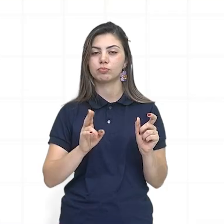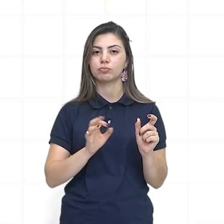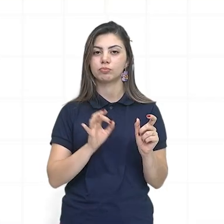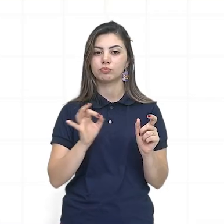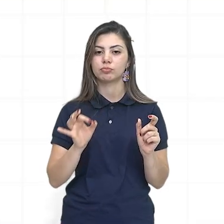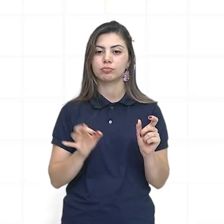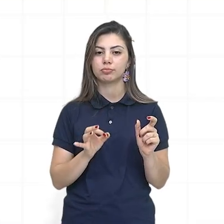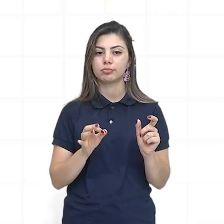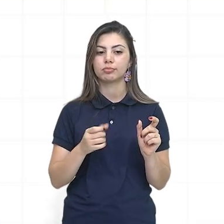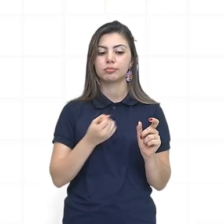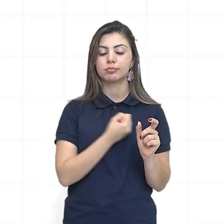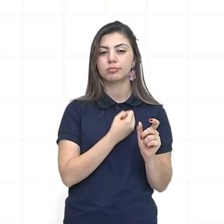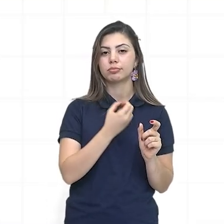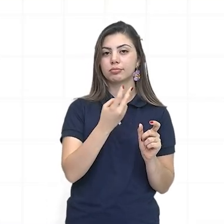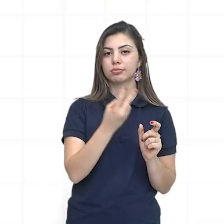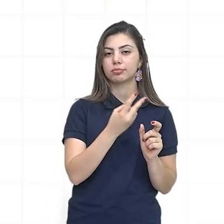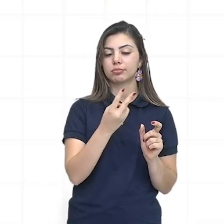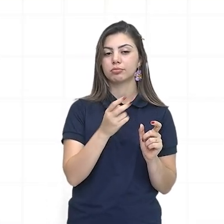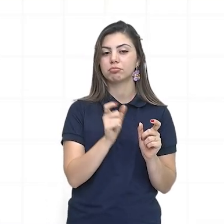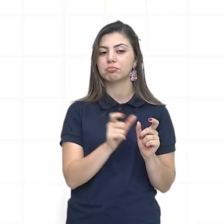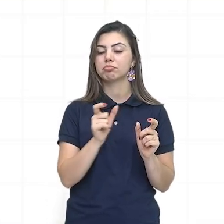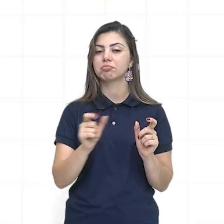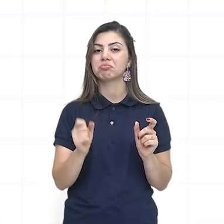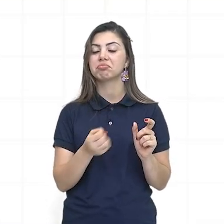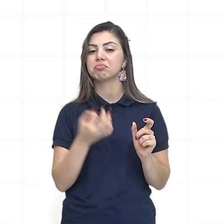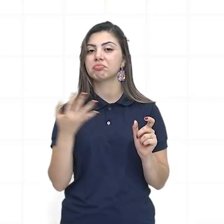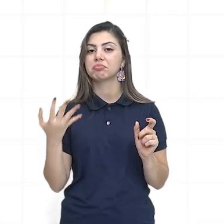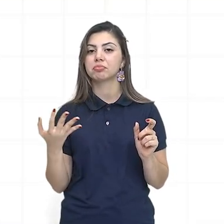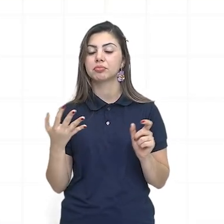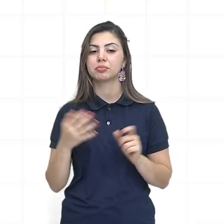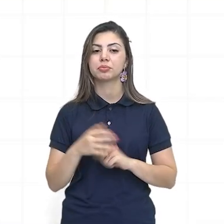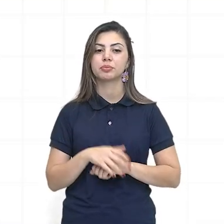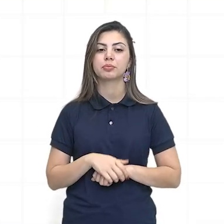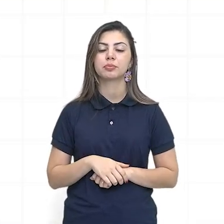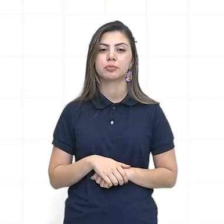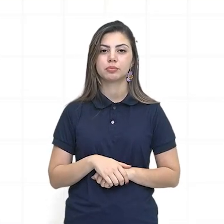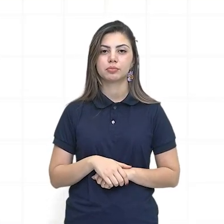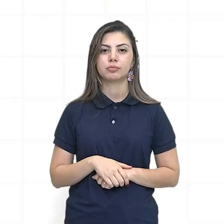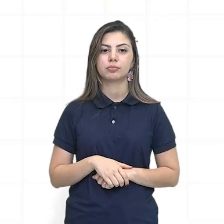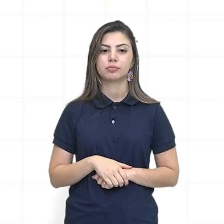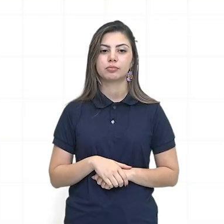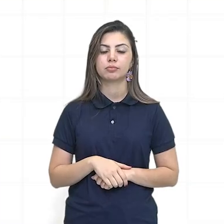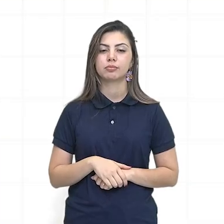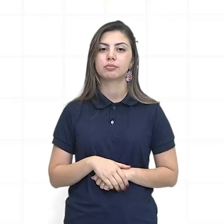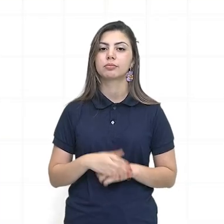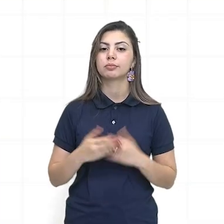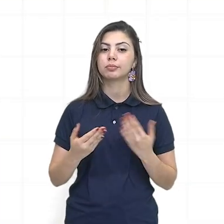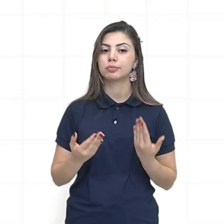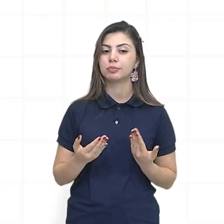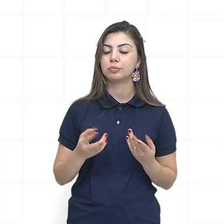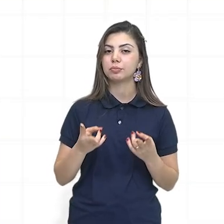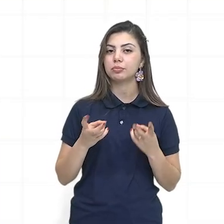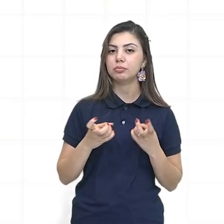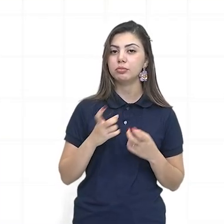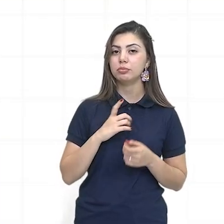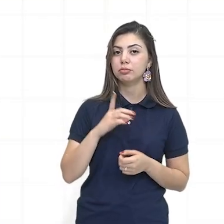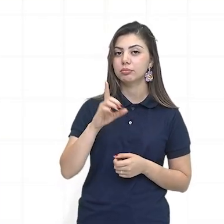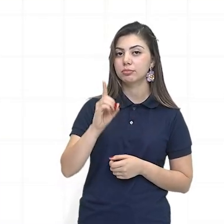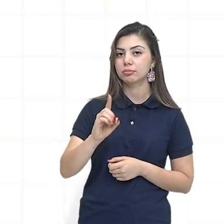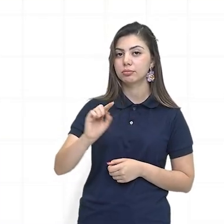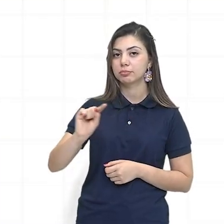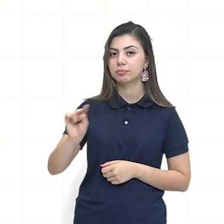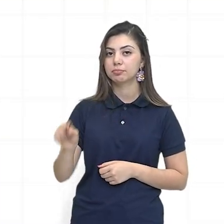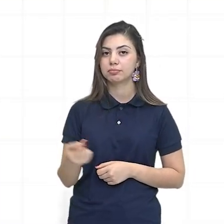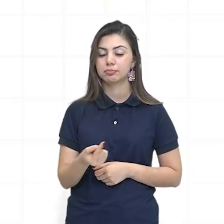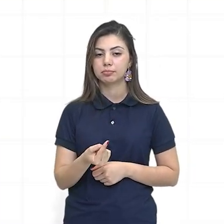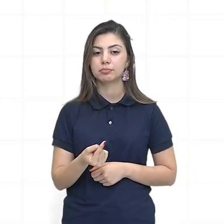Então, ó, tem o nosso algarismo 2, que é o que está aqui em destaque. Então, como ele está na dezena